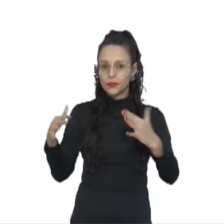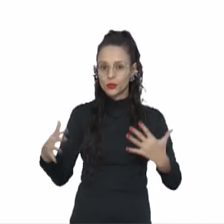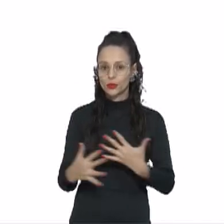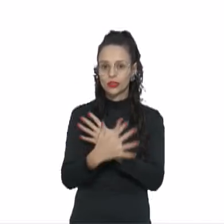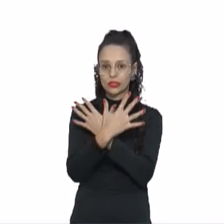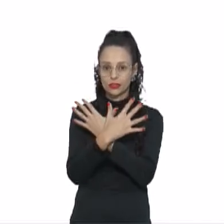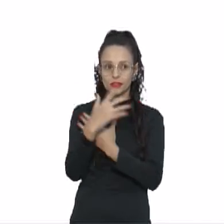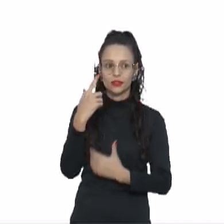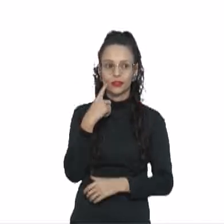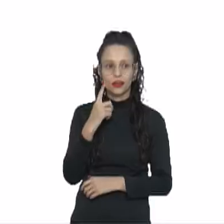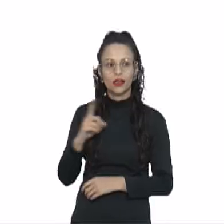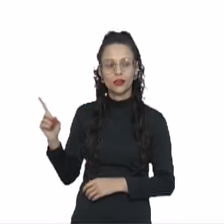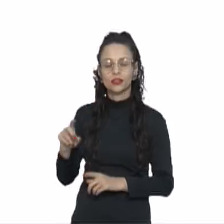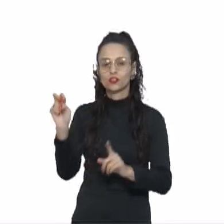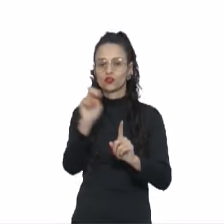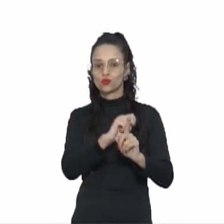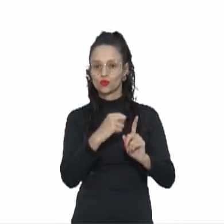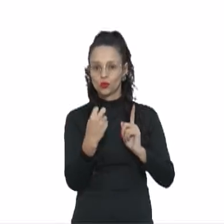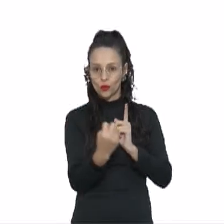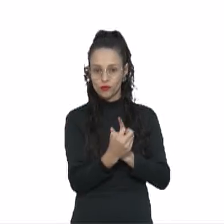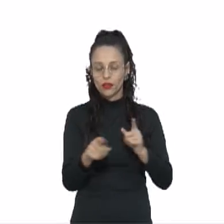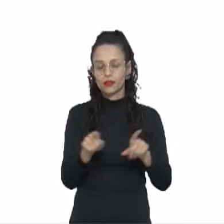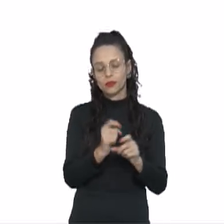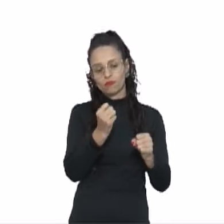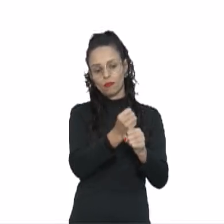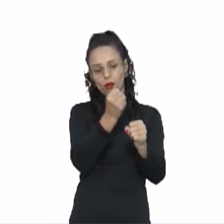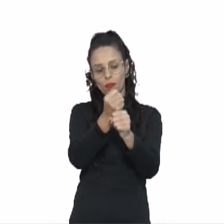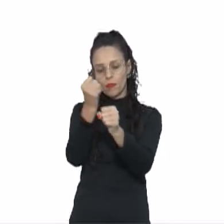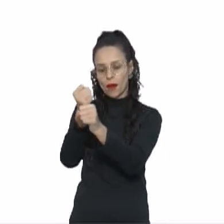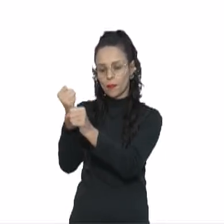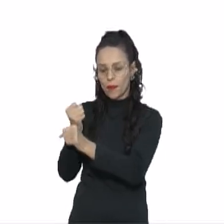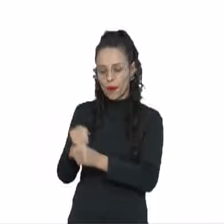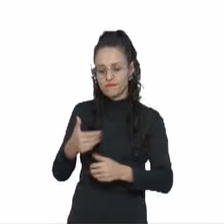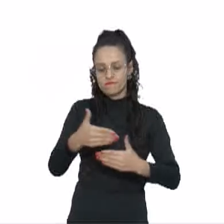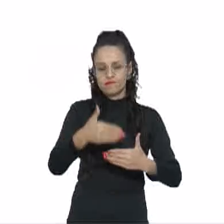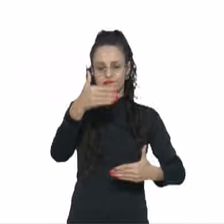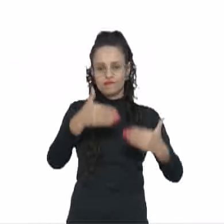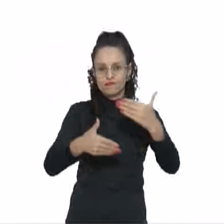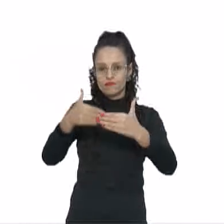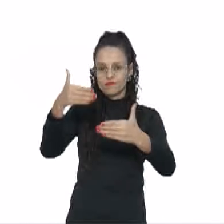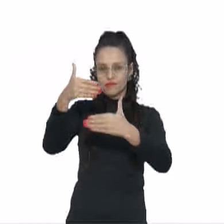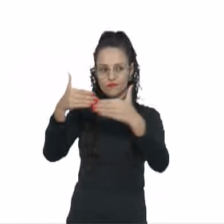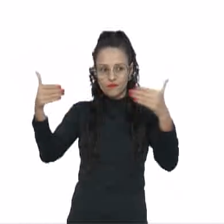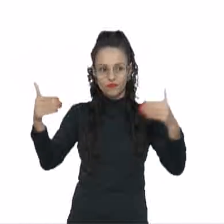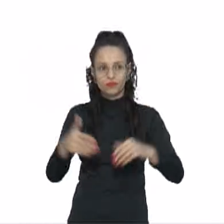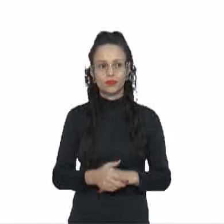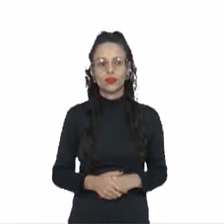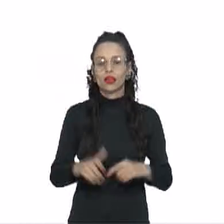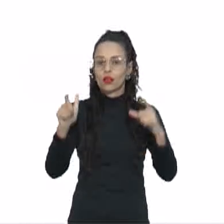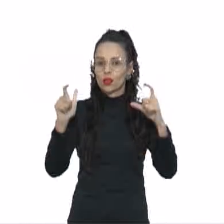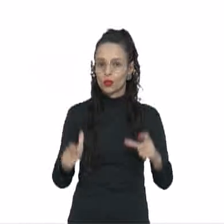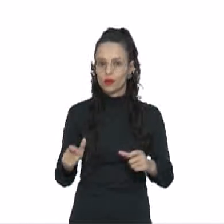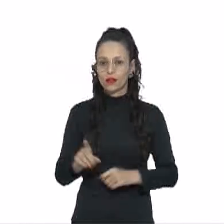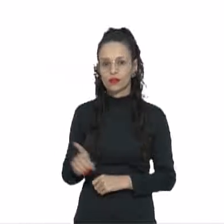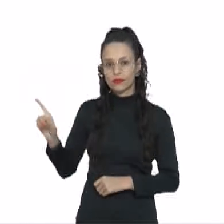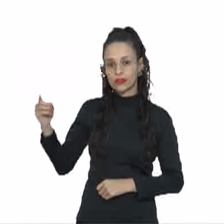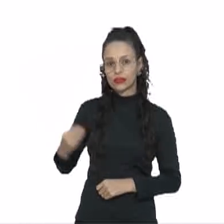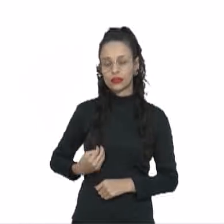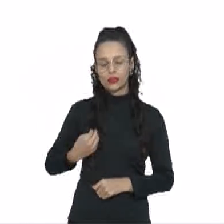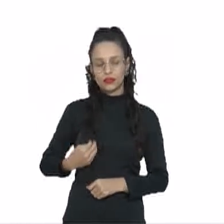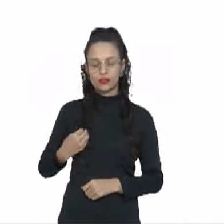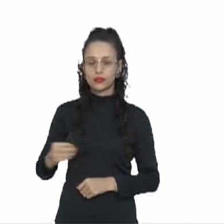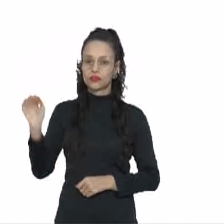Chapacnã. Sociedade e construções incas. Ficou muito legal. Vamos lá. Localização, então. Eles estão